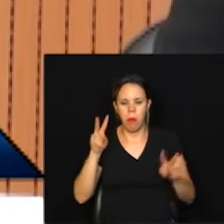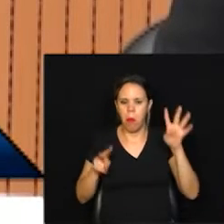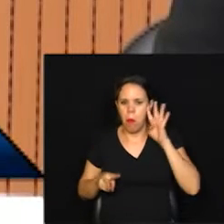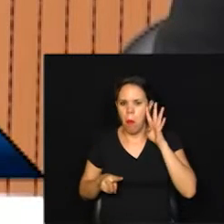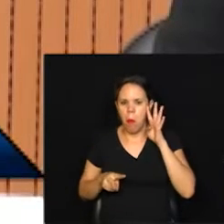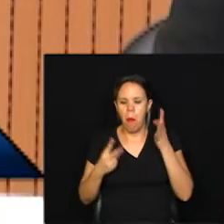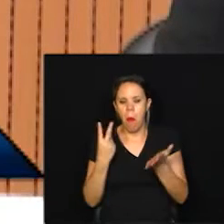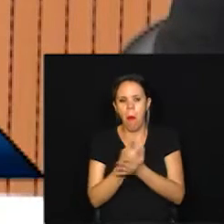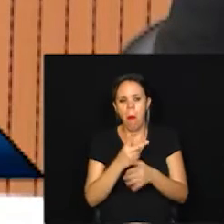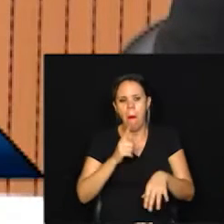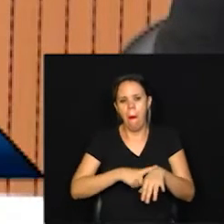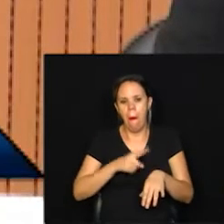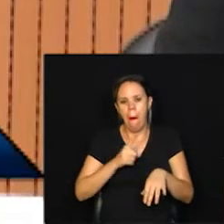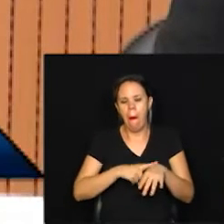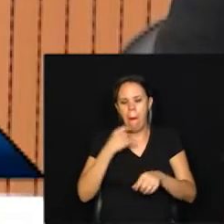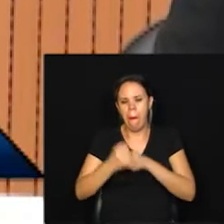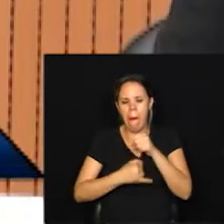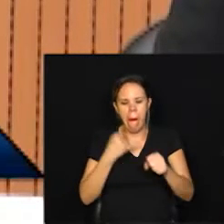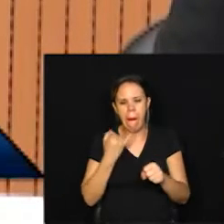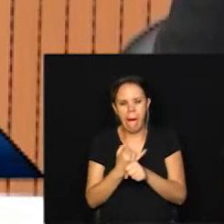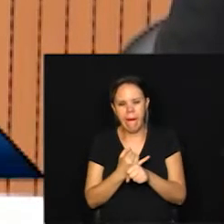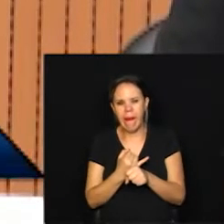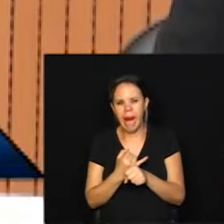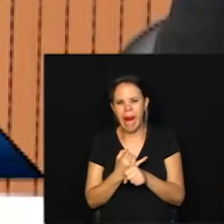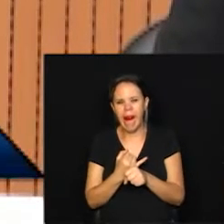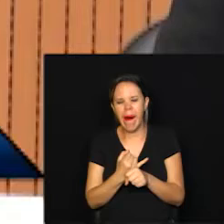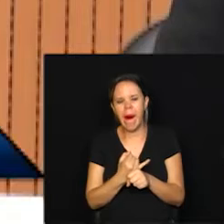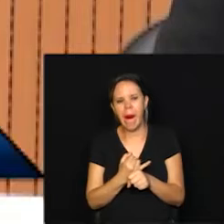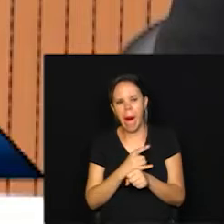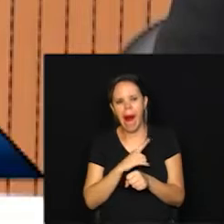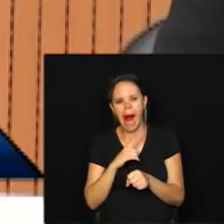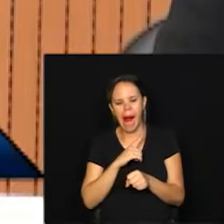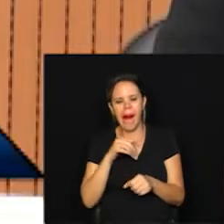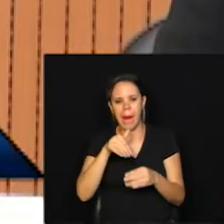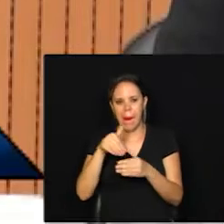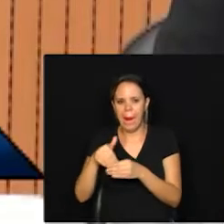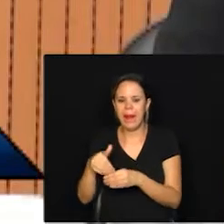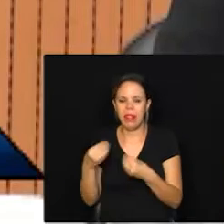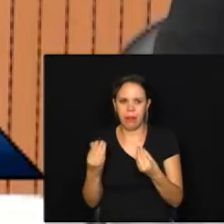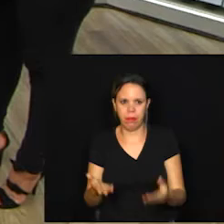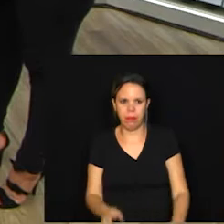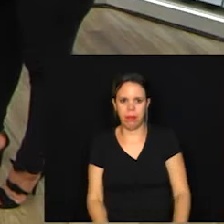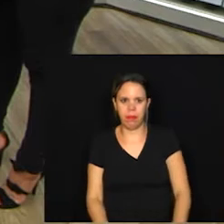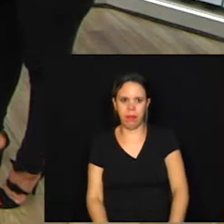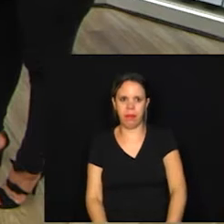nesse mesmo horário, remotamente, mas nós temos que votar isso.